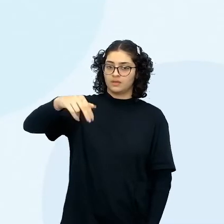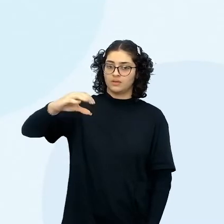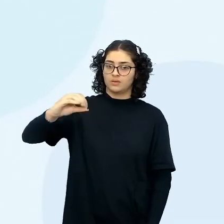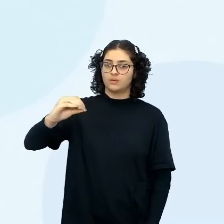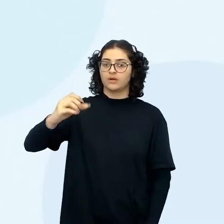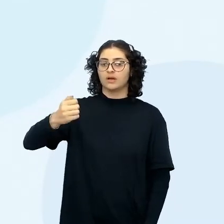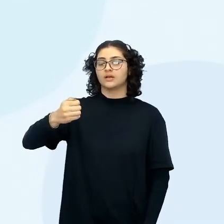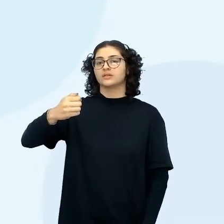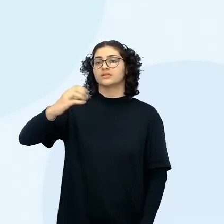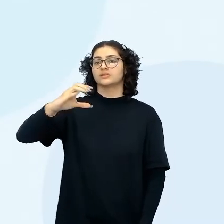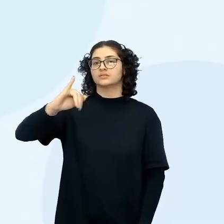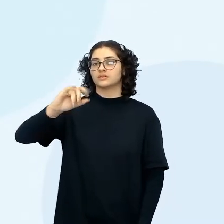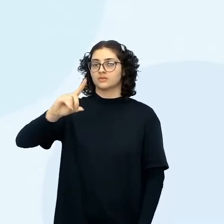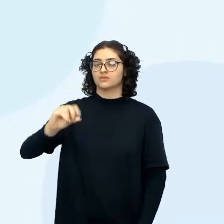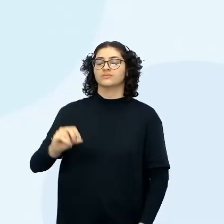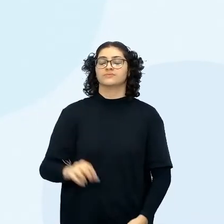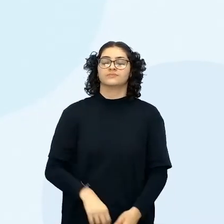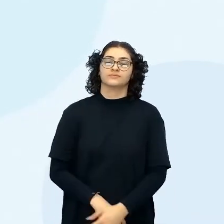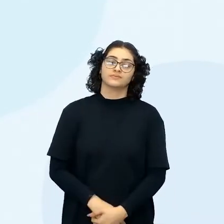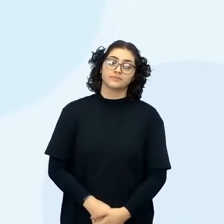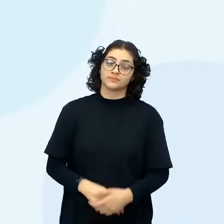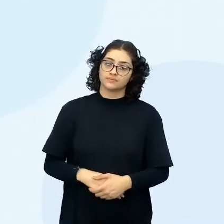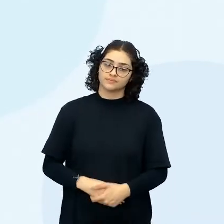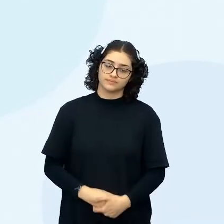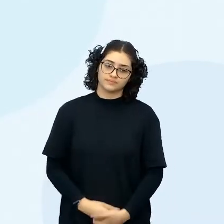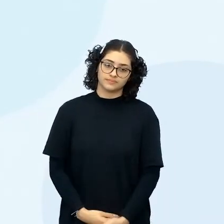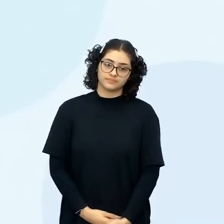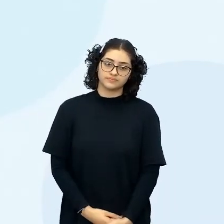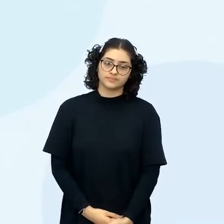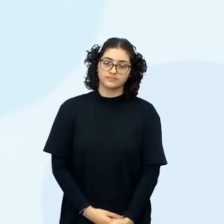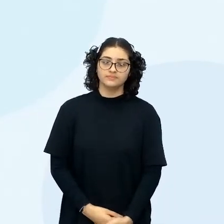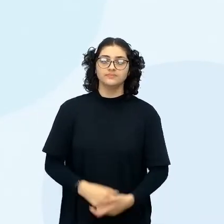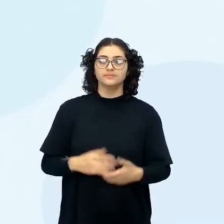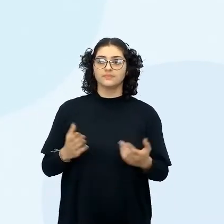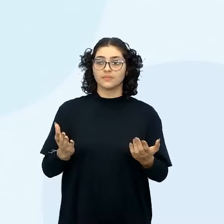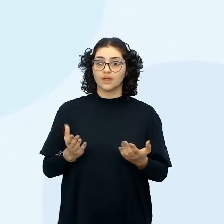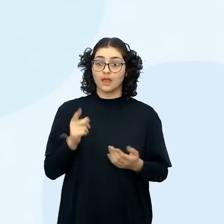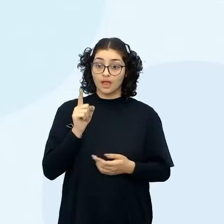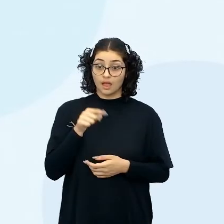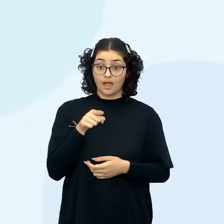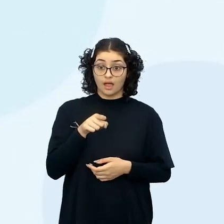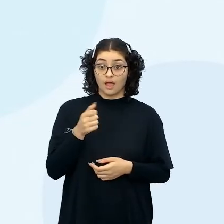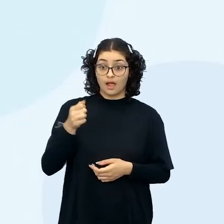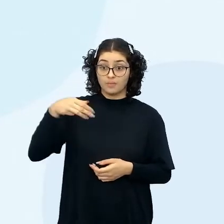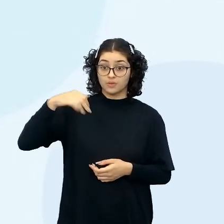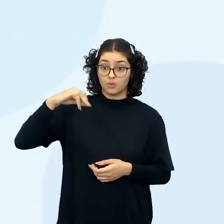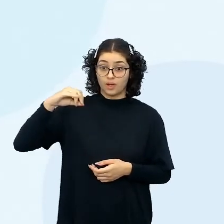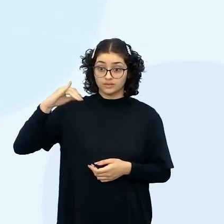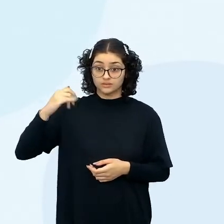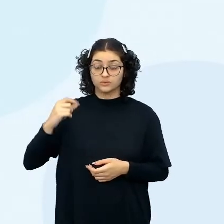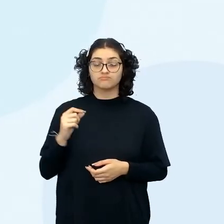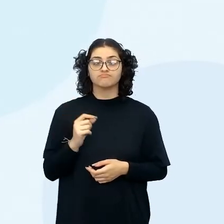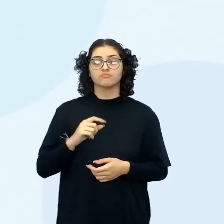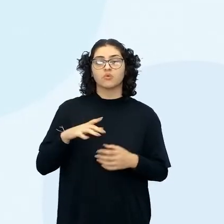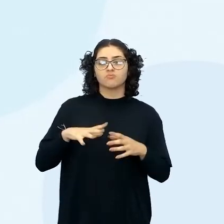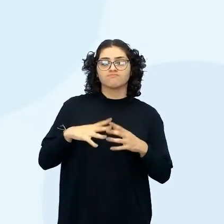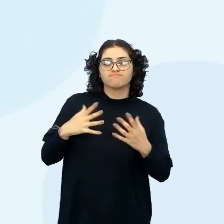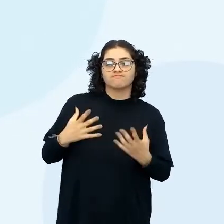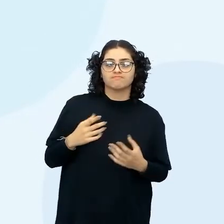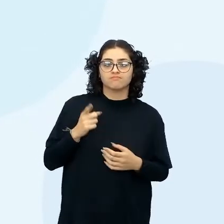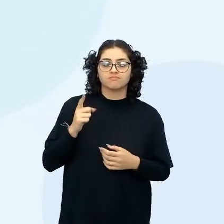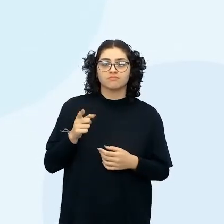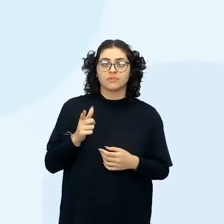aminoácido. Agora, esse aminoácido, né, quando eu tenho